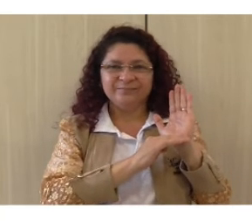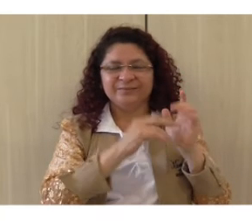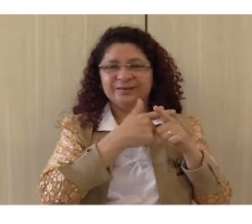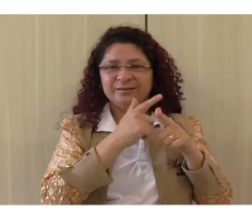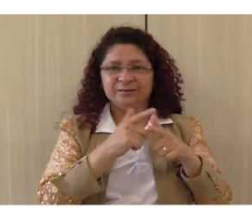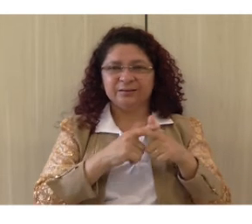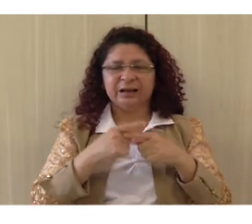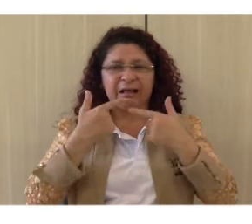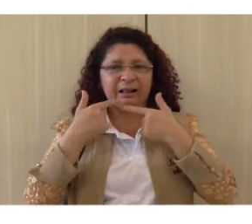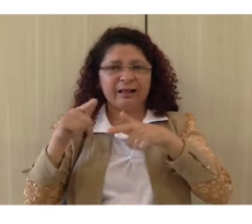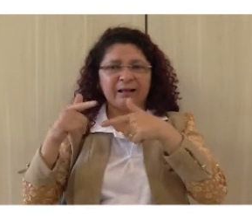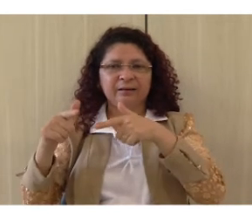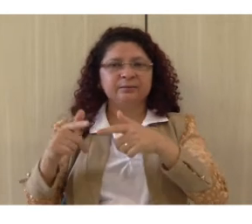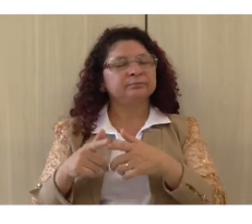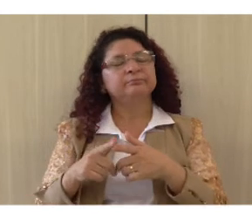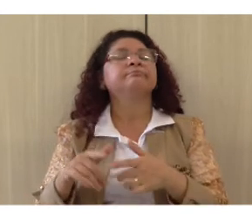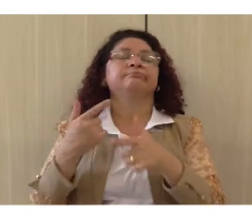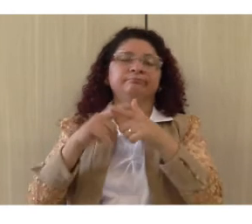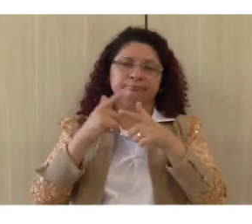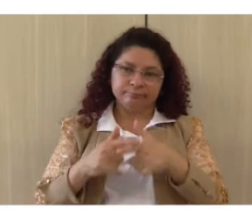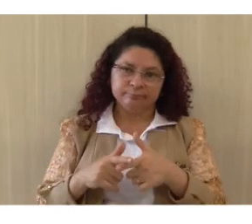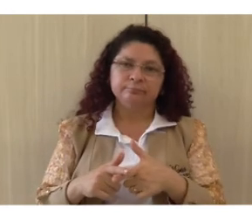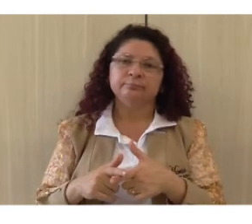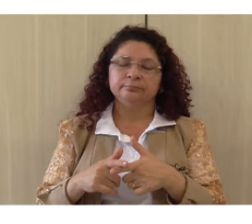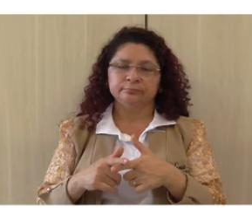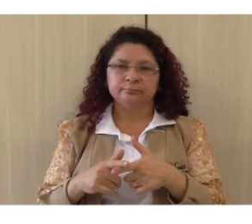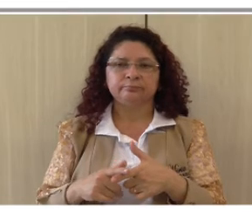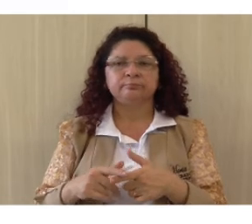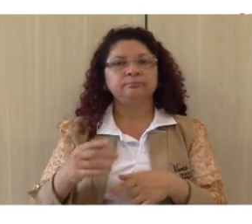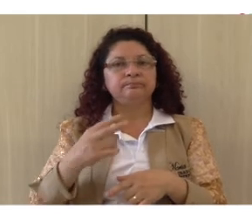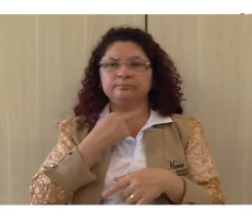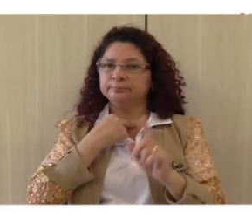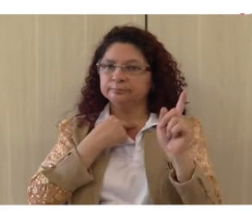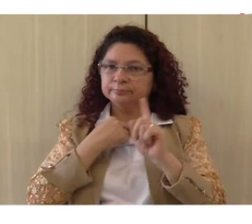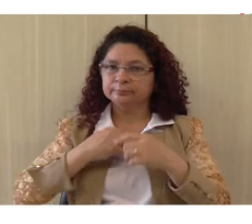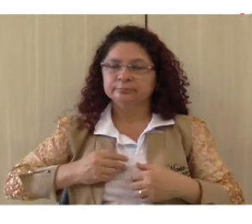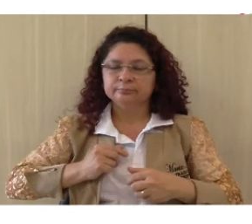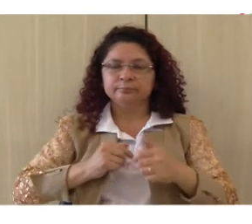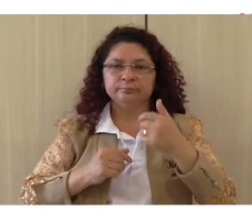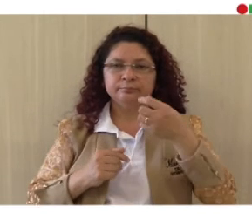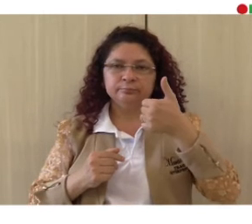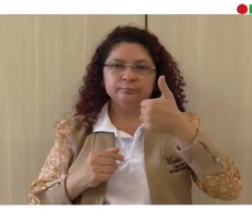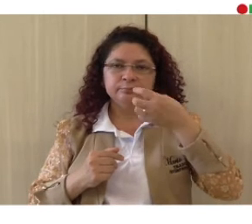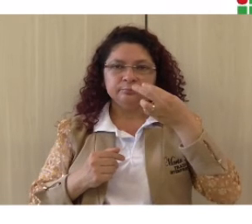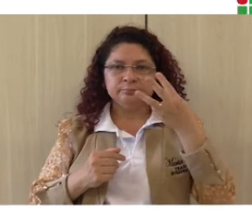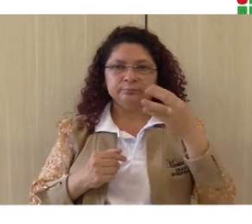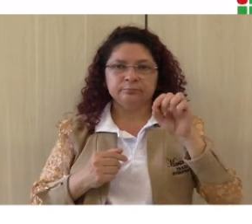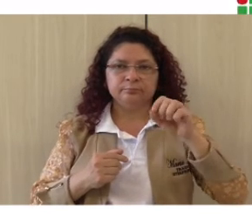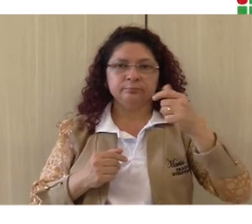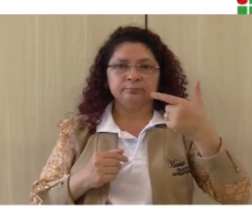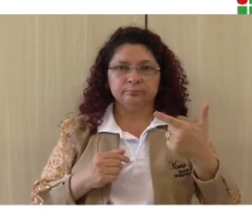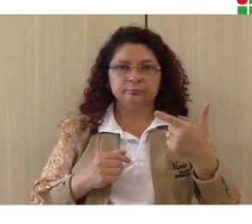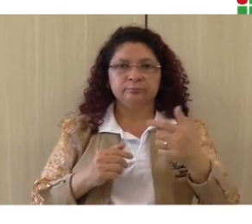prepostos designados pela comissão local do processo seletivo. Item 13.2. O candidato que